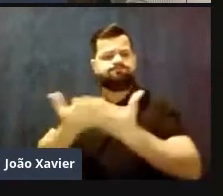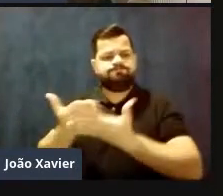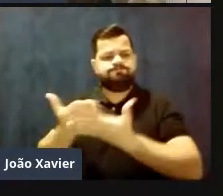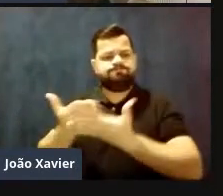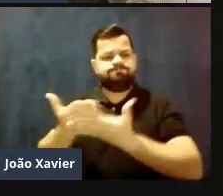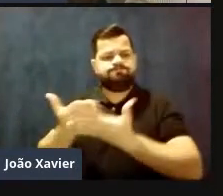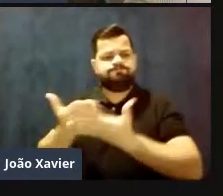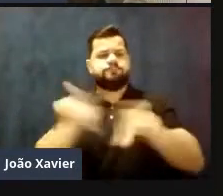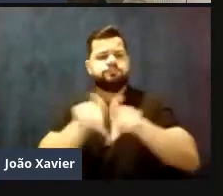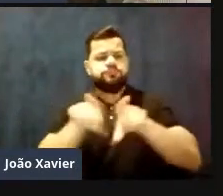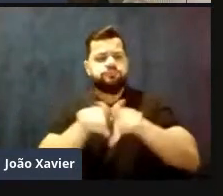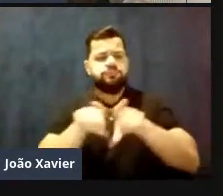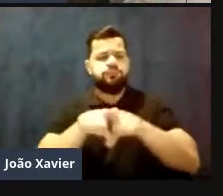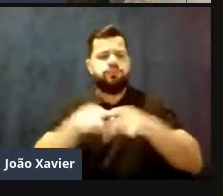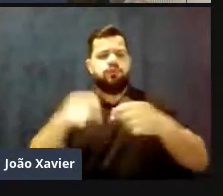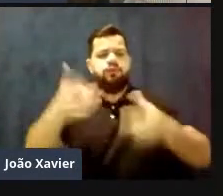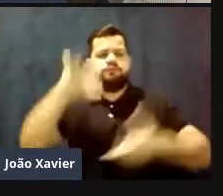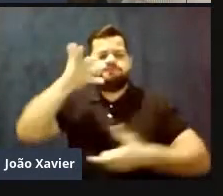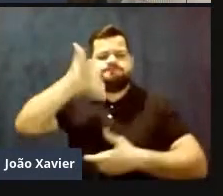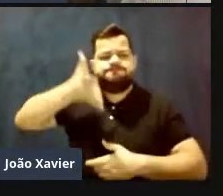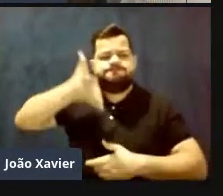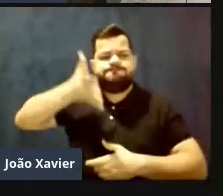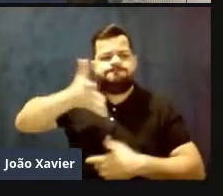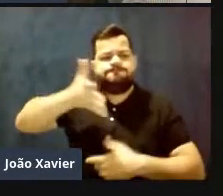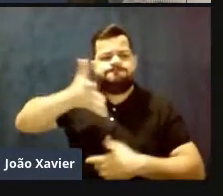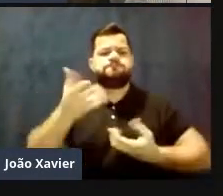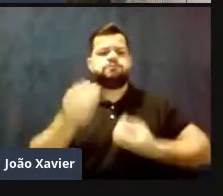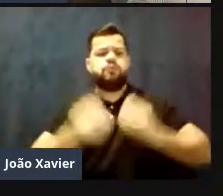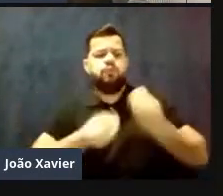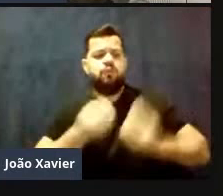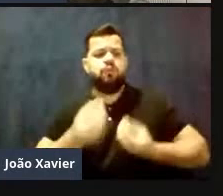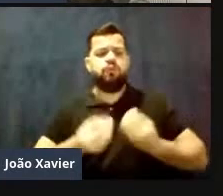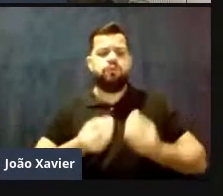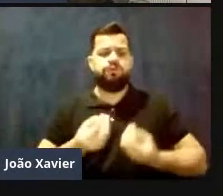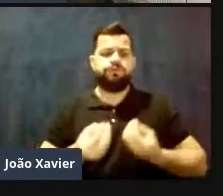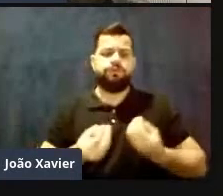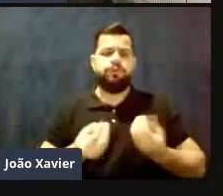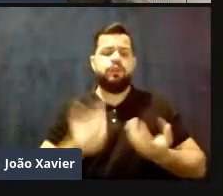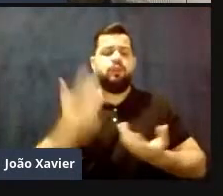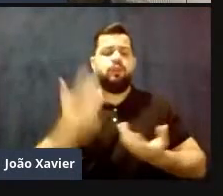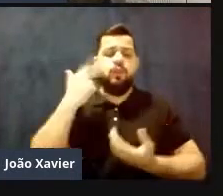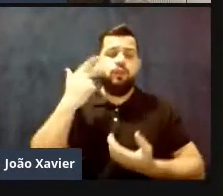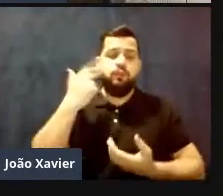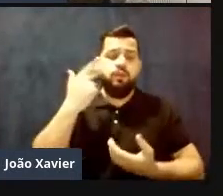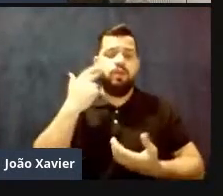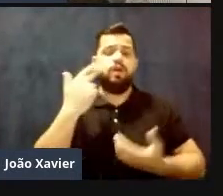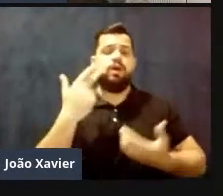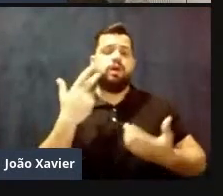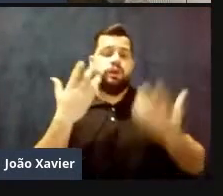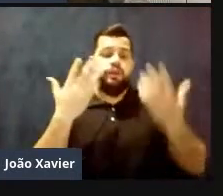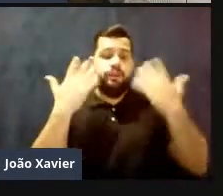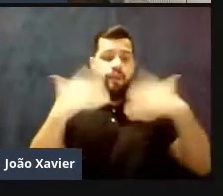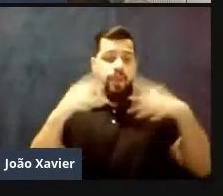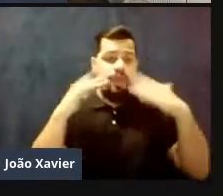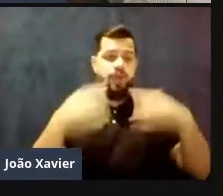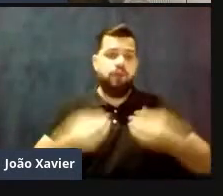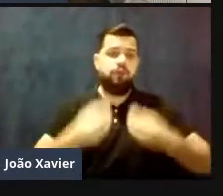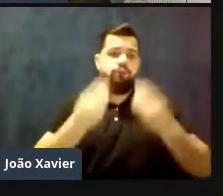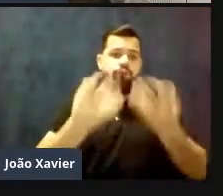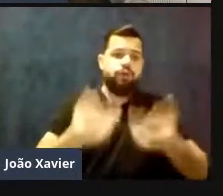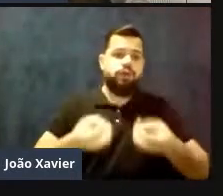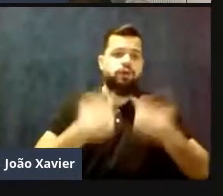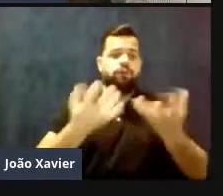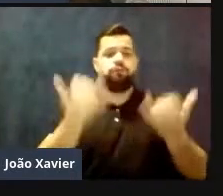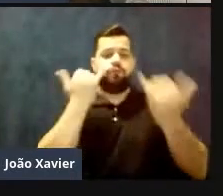esse escopo científico, o natural seria que eu trouxesse algumas informações relativas, o que a gente já tem divulgado do assunto, e